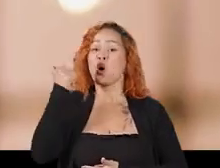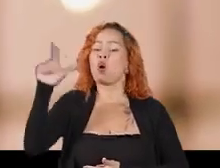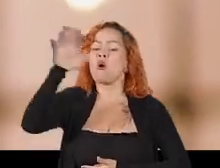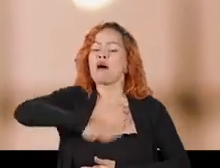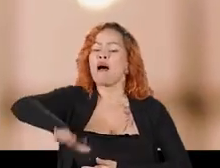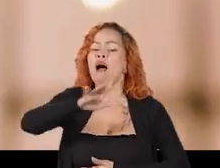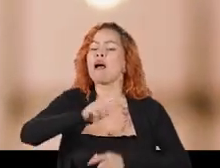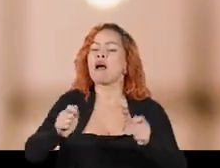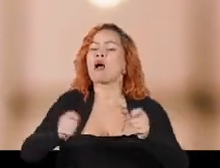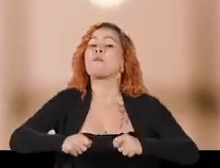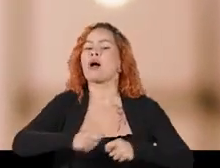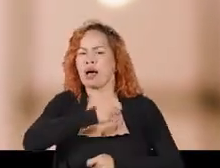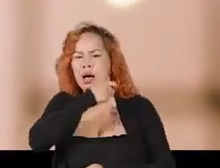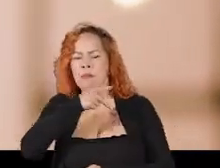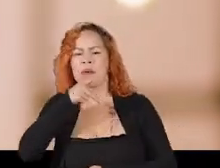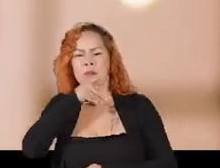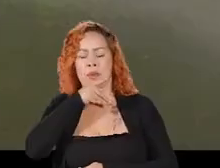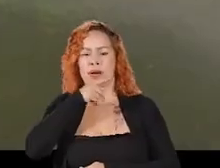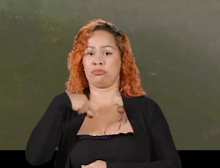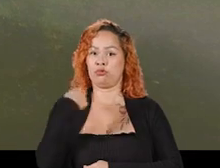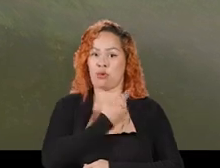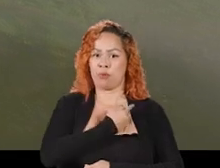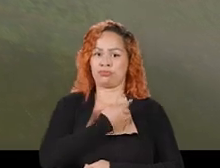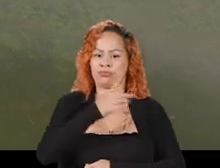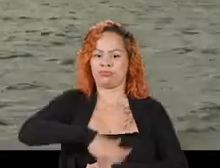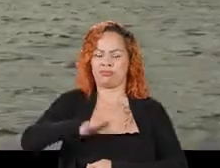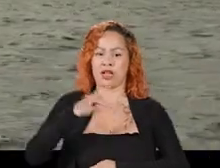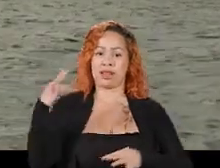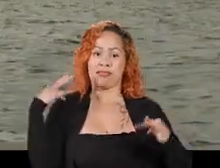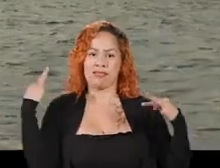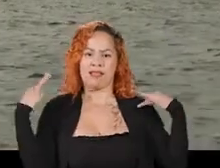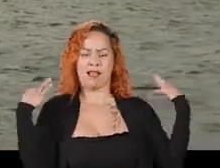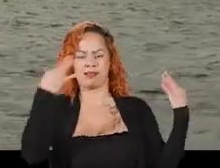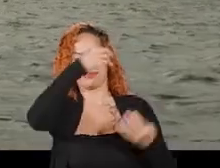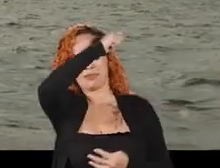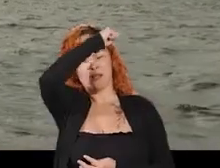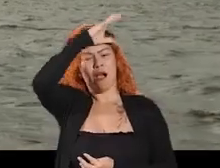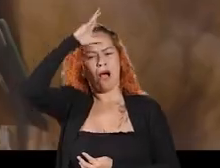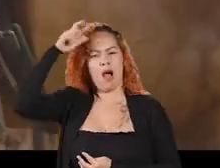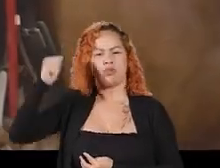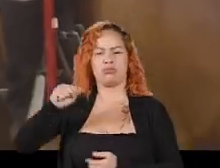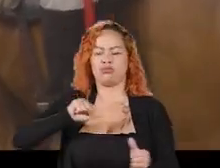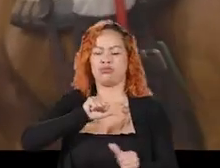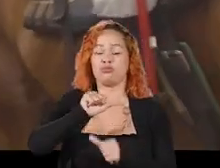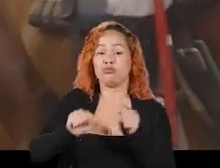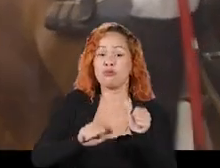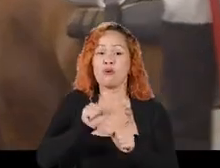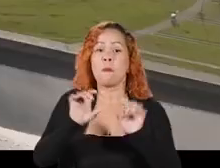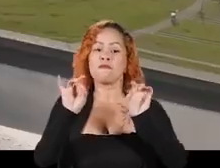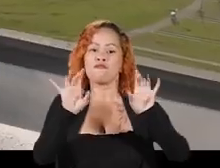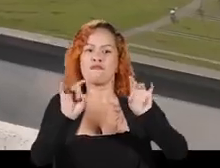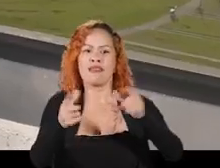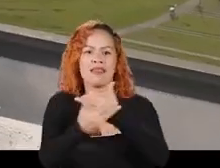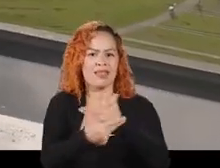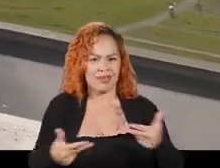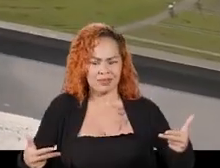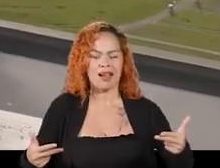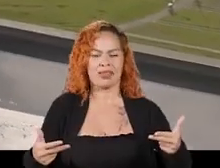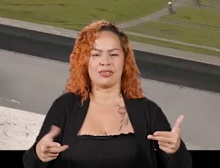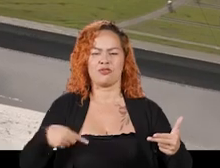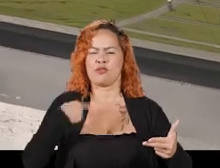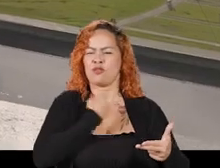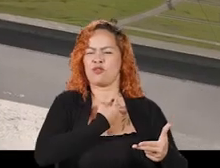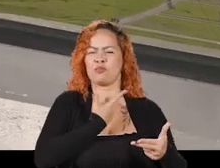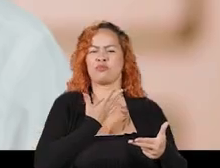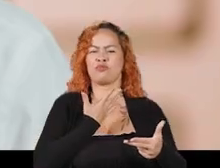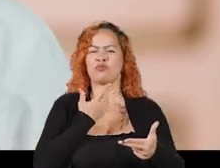Outra janela de oportunidade que nós temos é o nosso potencial turístico amazônico, que vai se transformar em produtos turísticos.